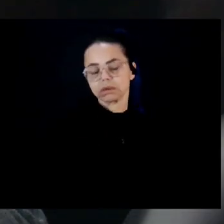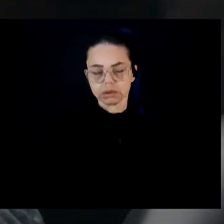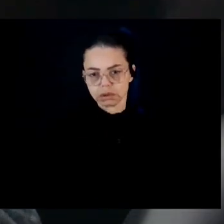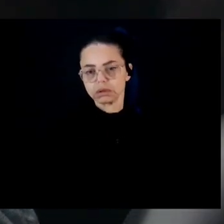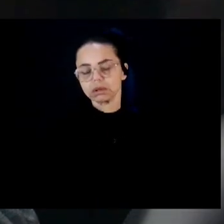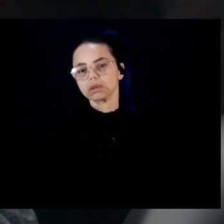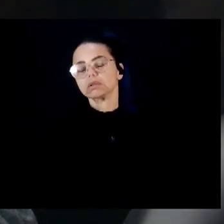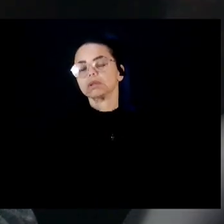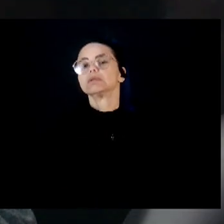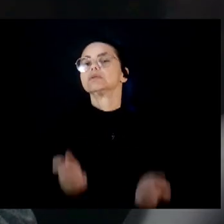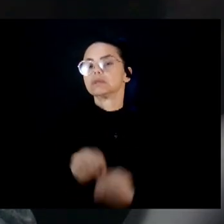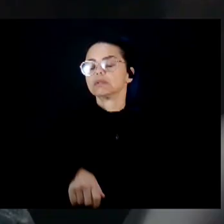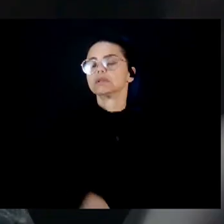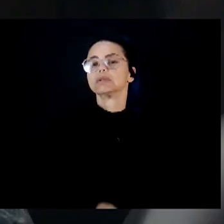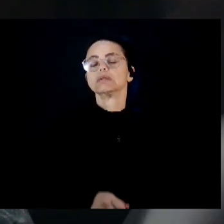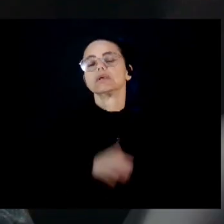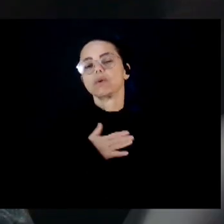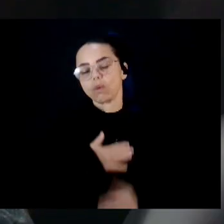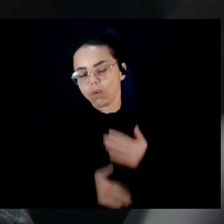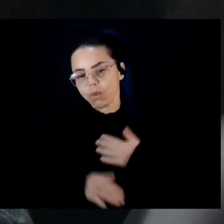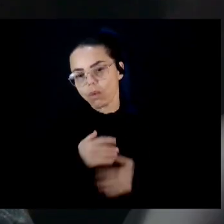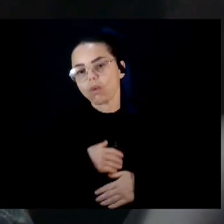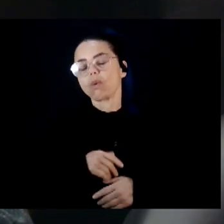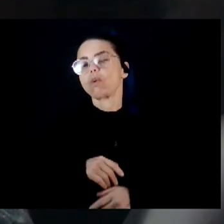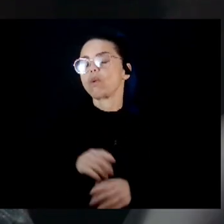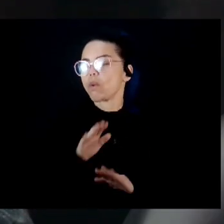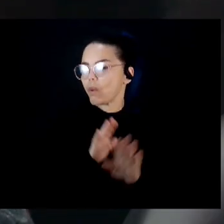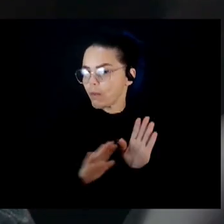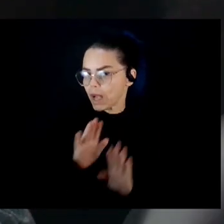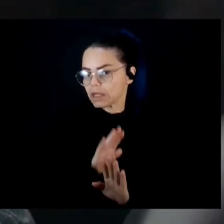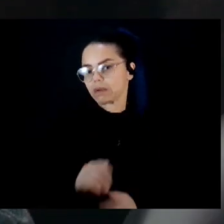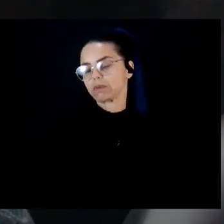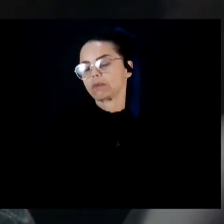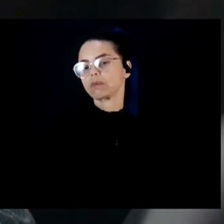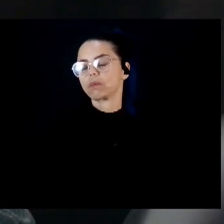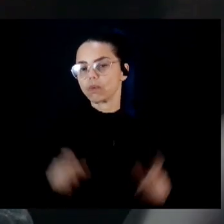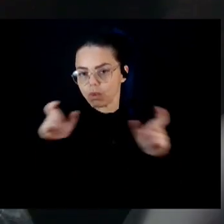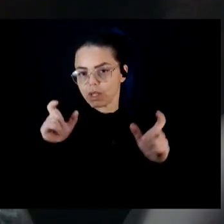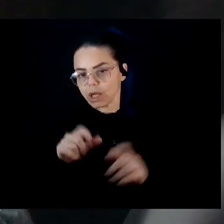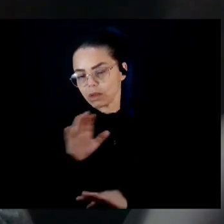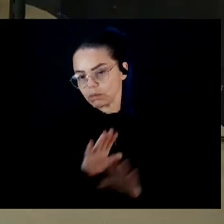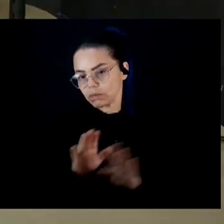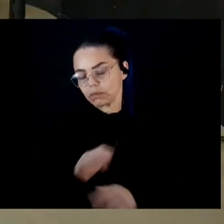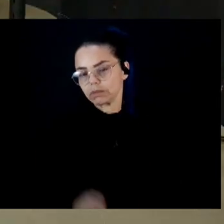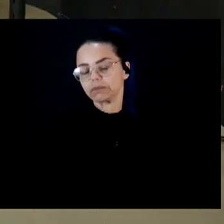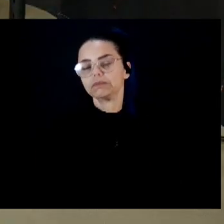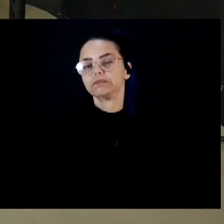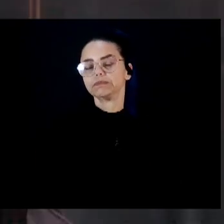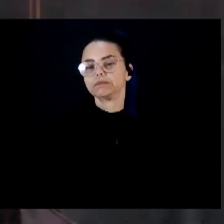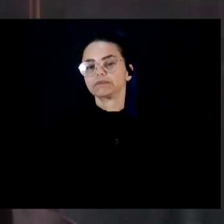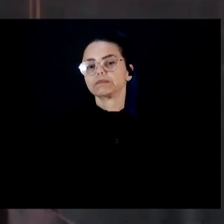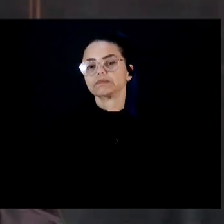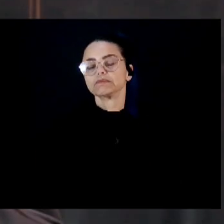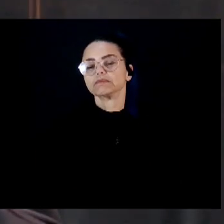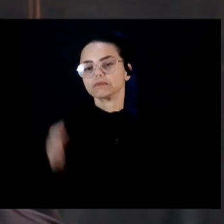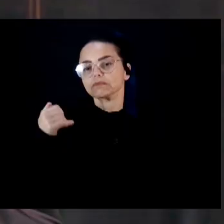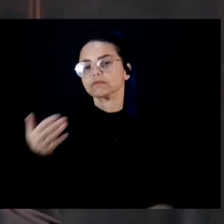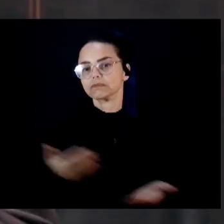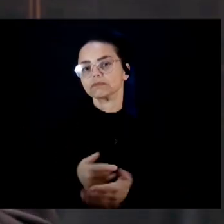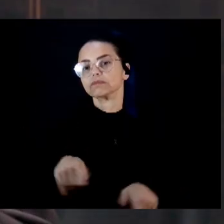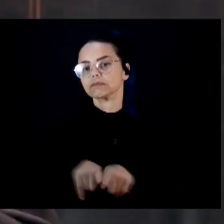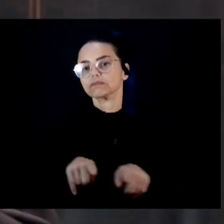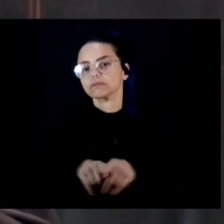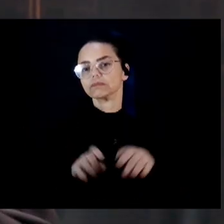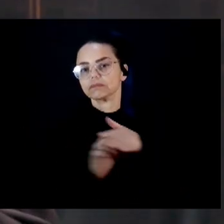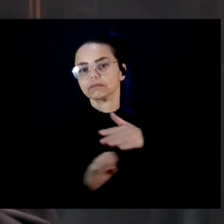estar sendo feitas com mais cautela. Exatamente. E a gente sabe também que hoje tem muitas empresas, não é? Como você